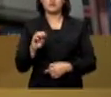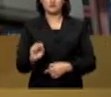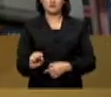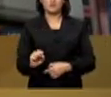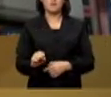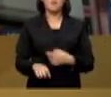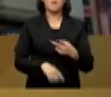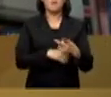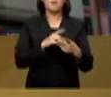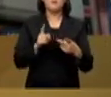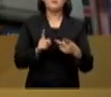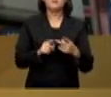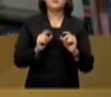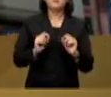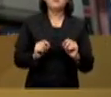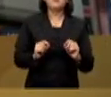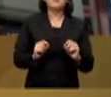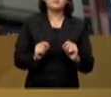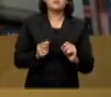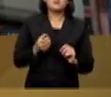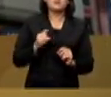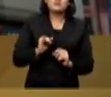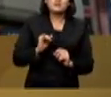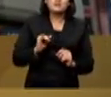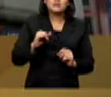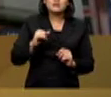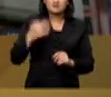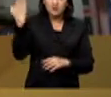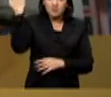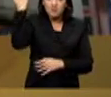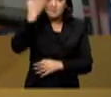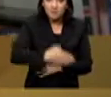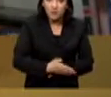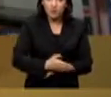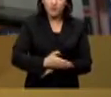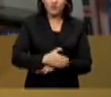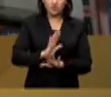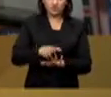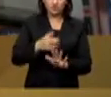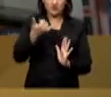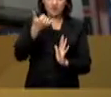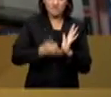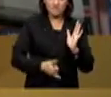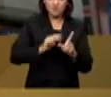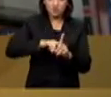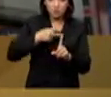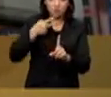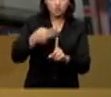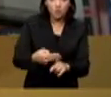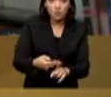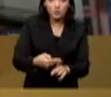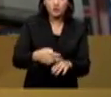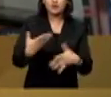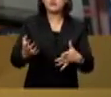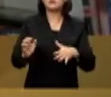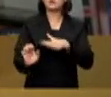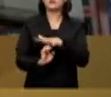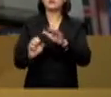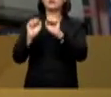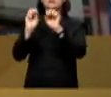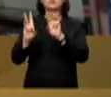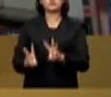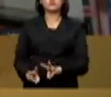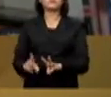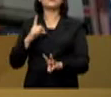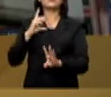dois, as hipóteses de comprovada bitributação, caso em que o contribuinte terá direito à repetição do indébito